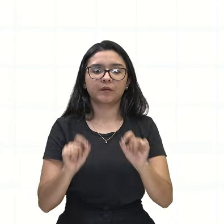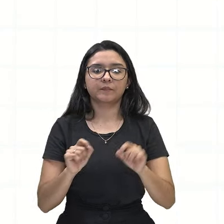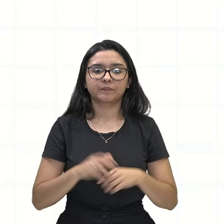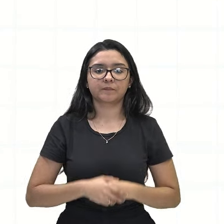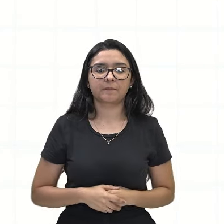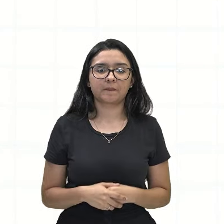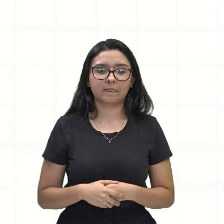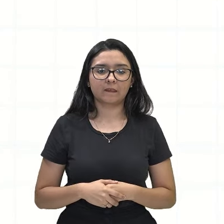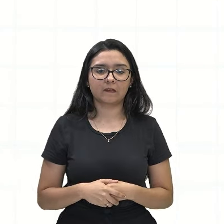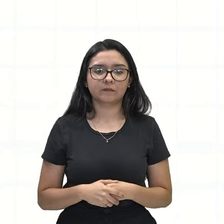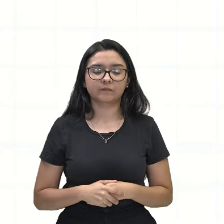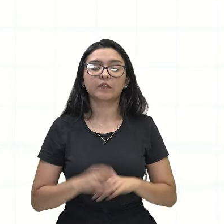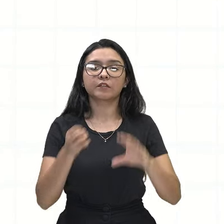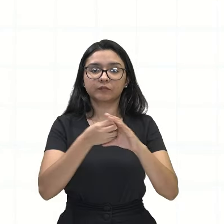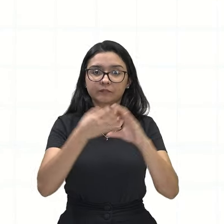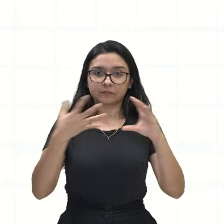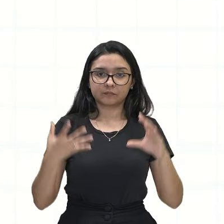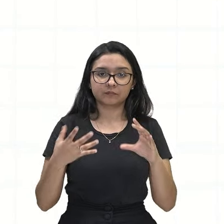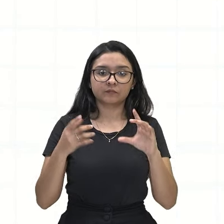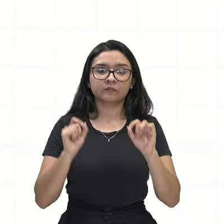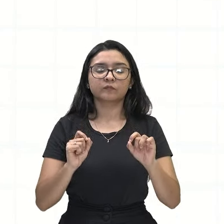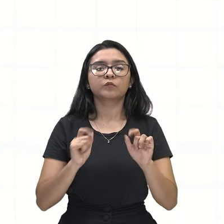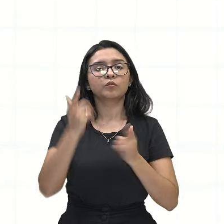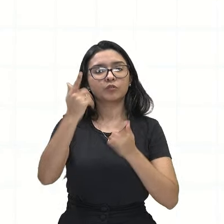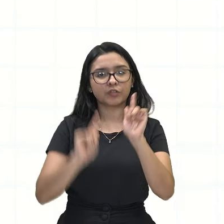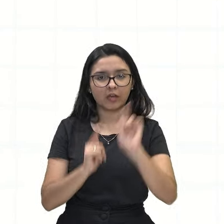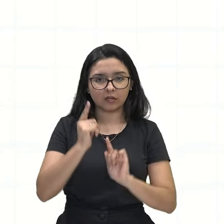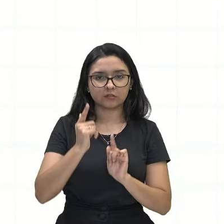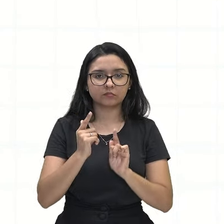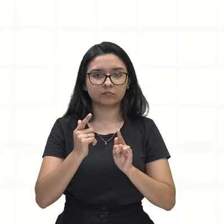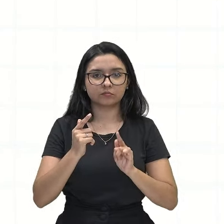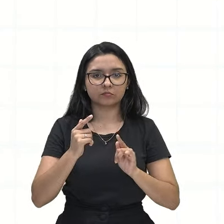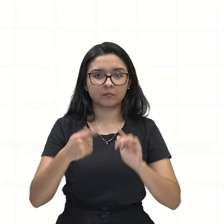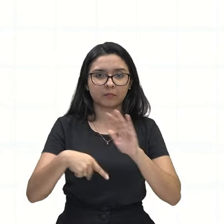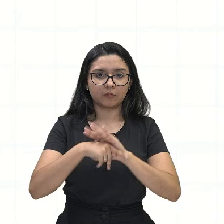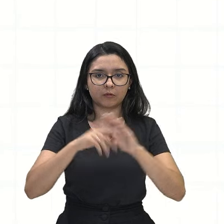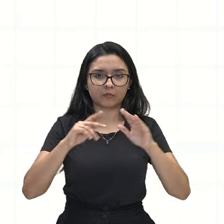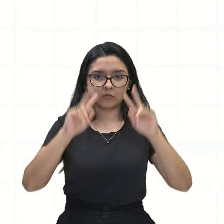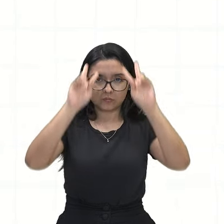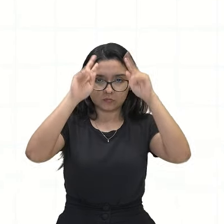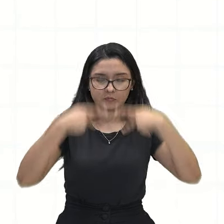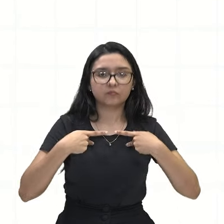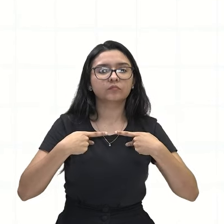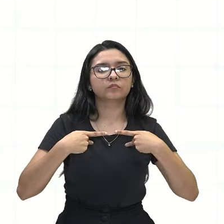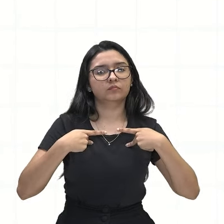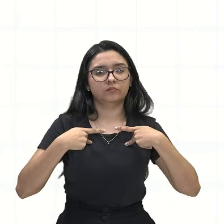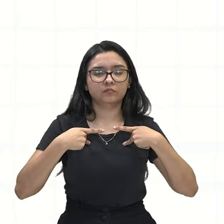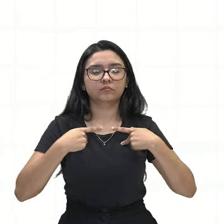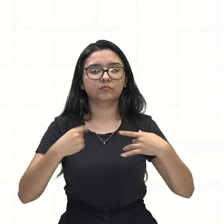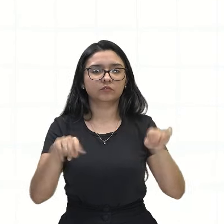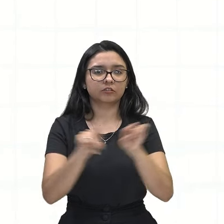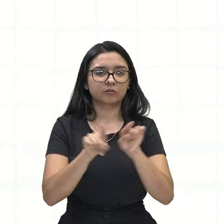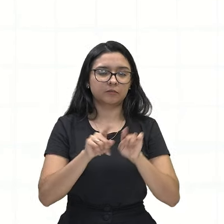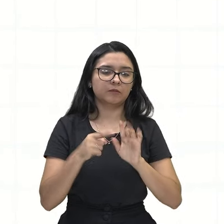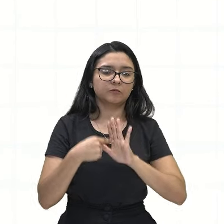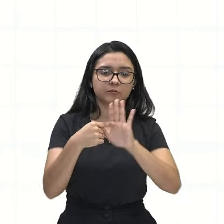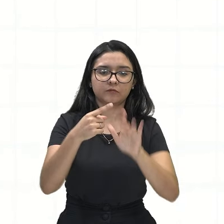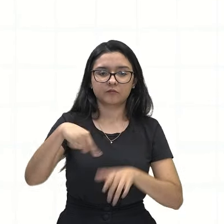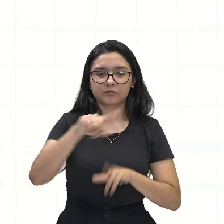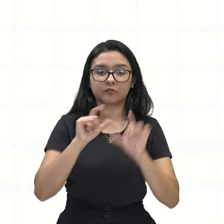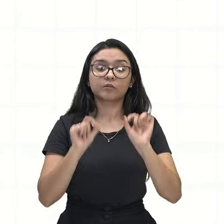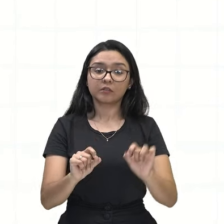é as características do gesto humano, né? Então nós podemos demonstrar